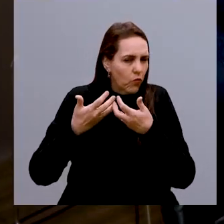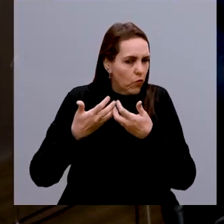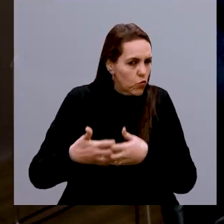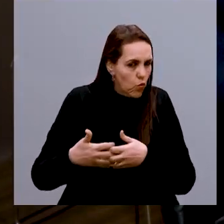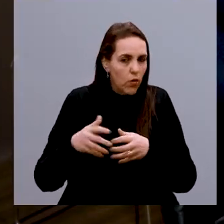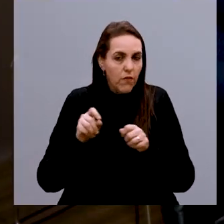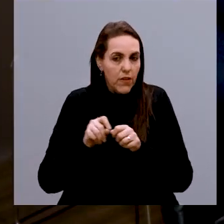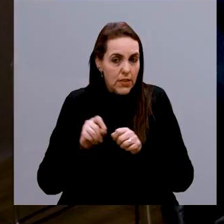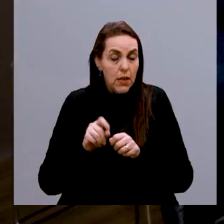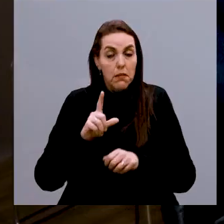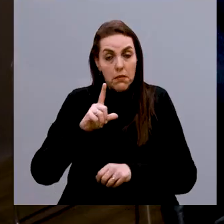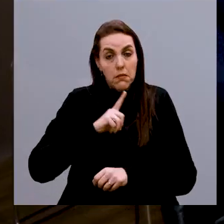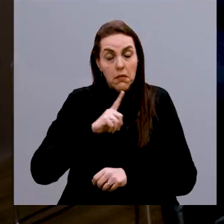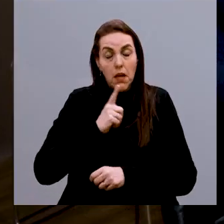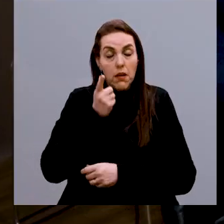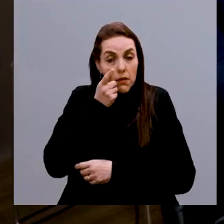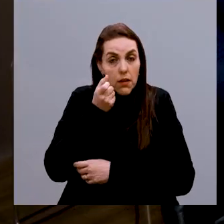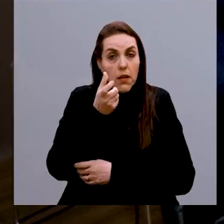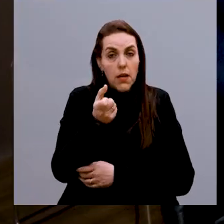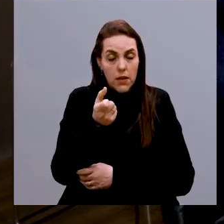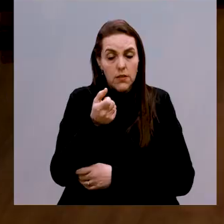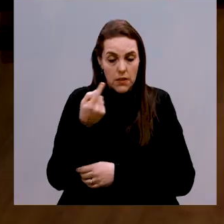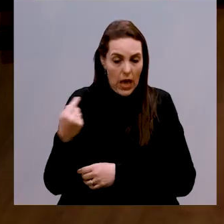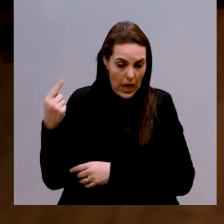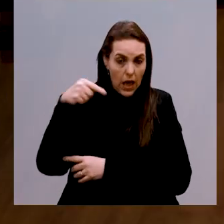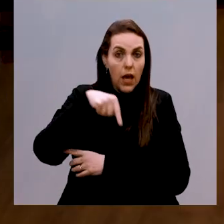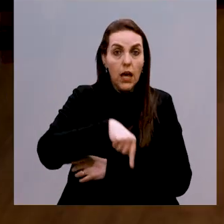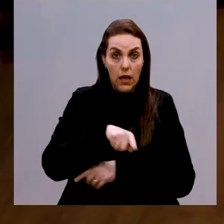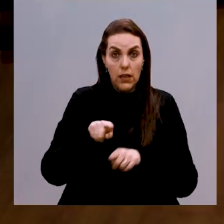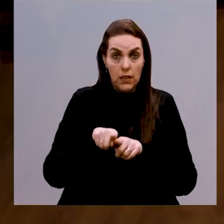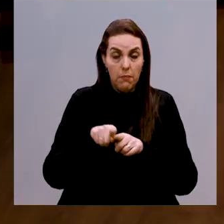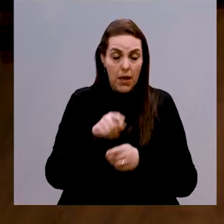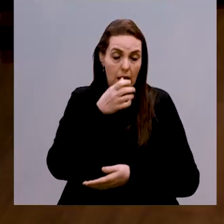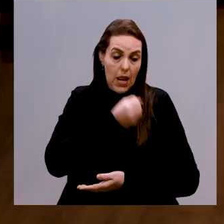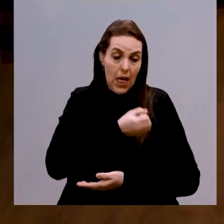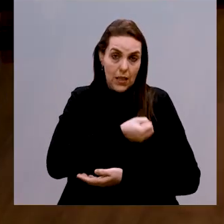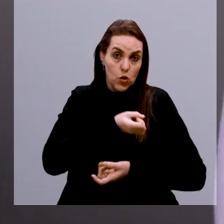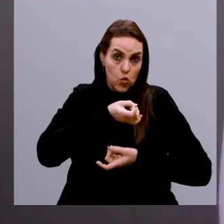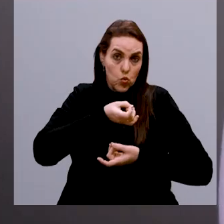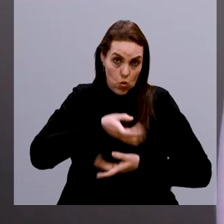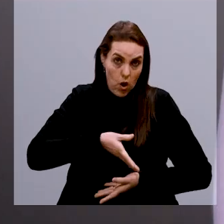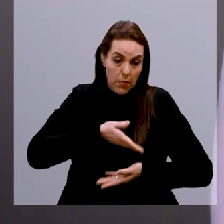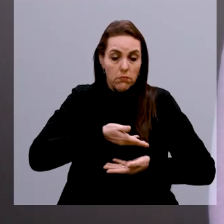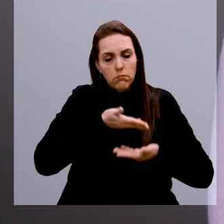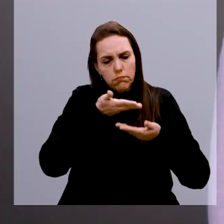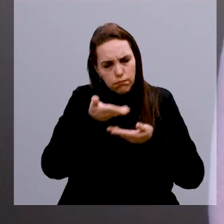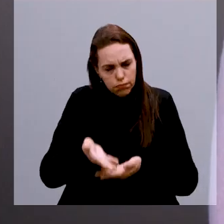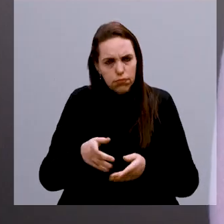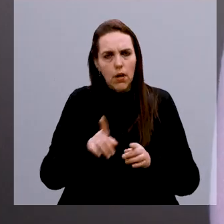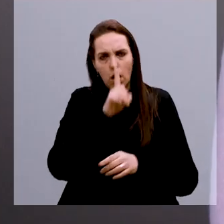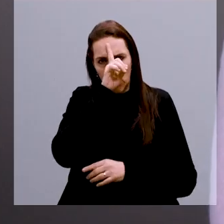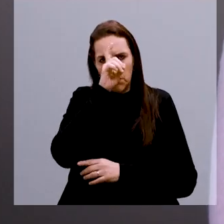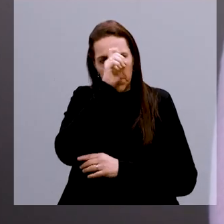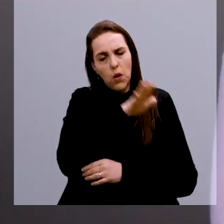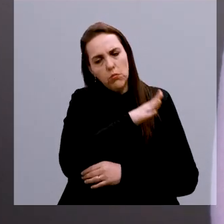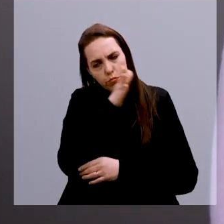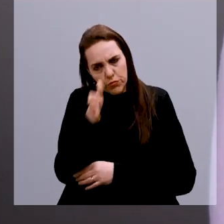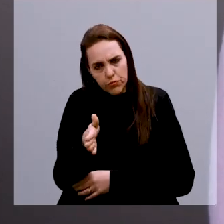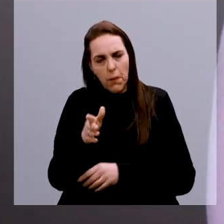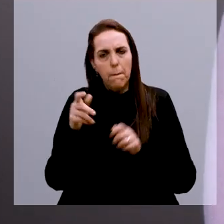elas, se elas tiverem, né, o interesse de vir doar esse leite excedente, elas podem se direcionar até o